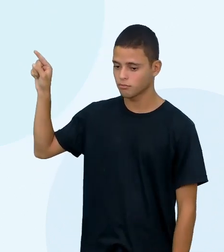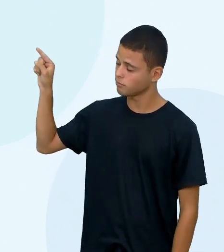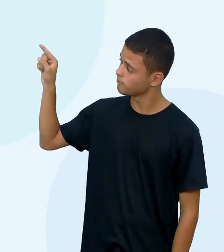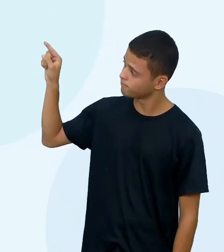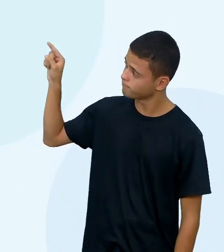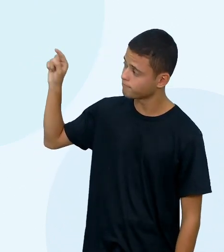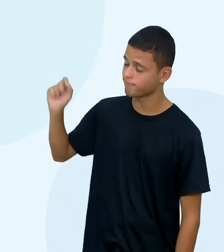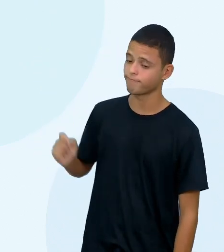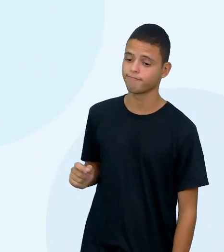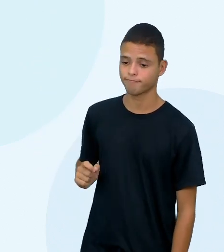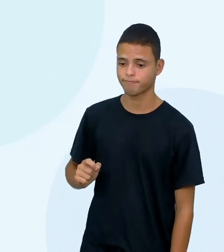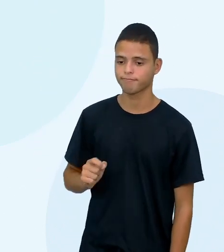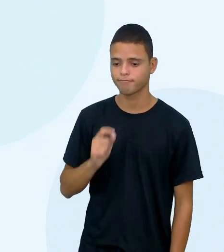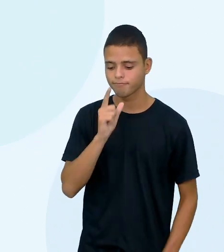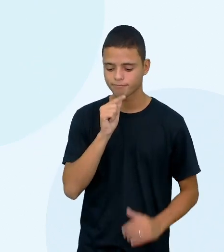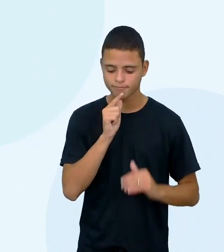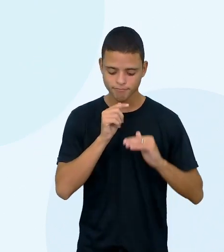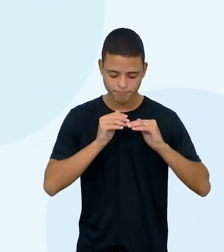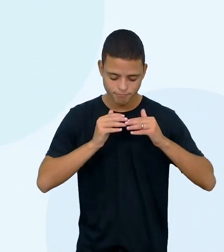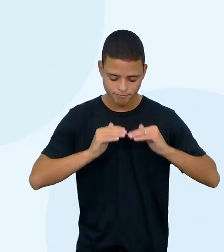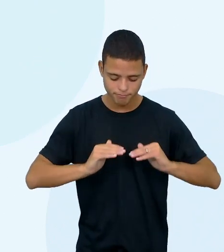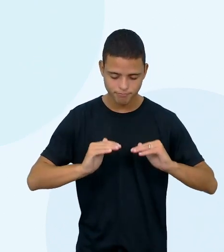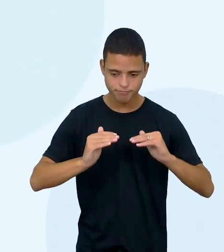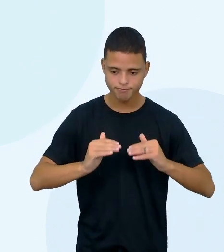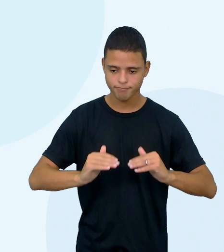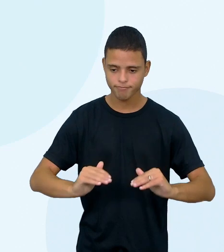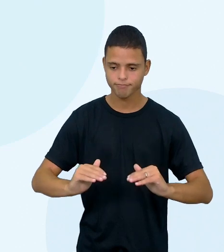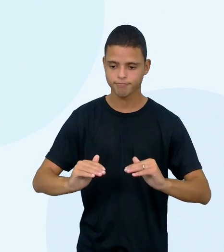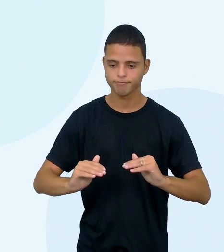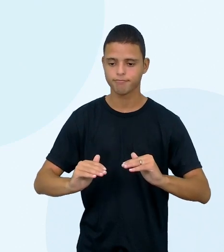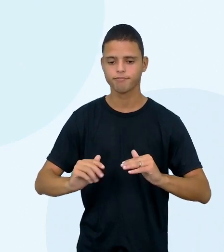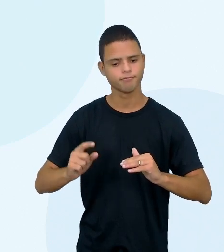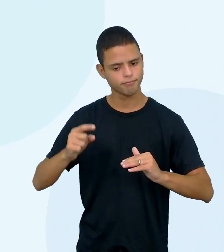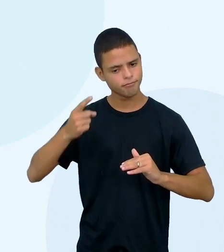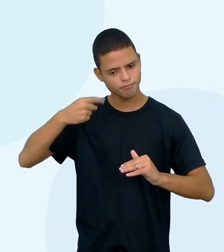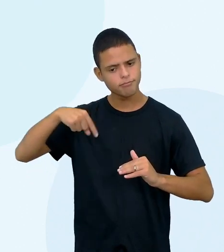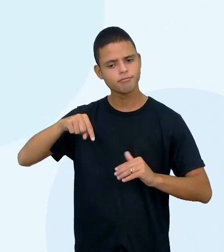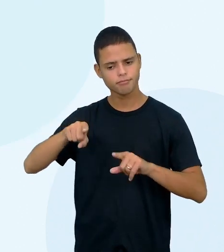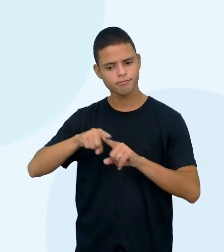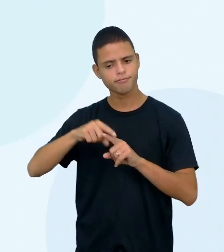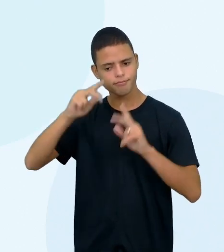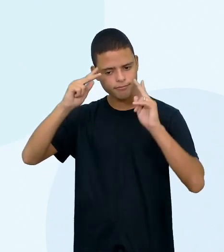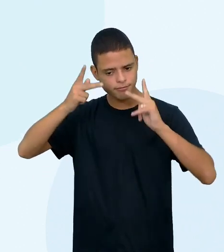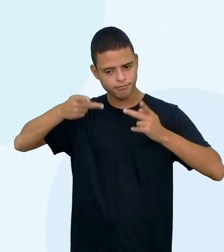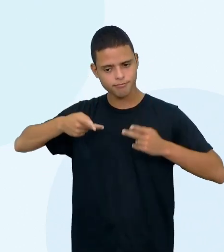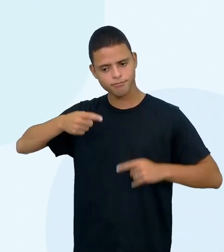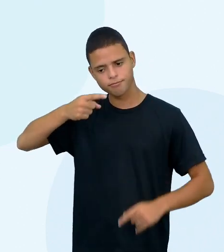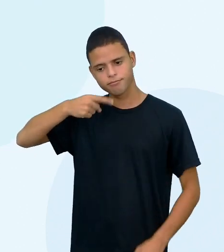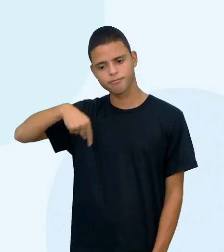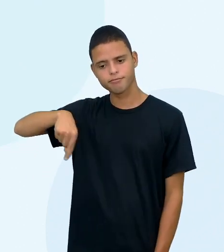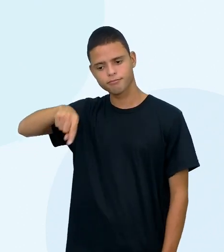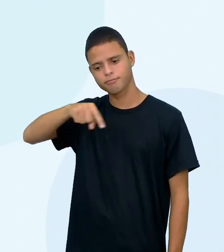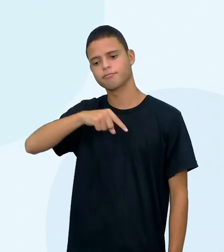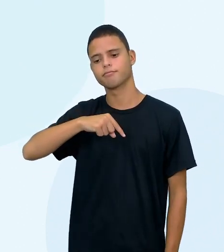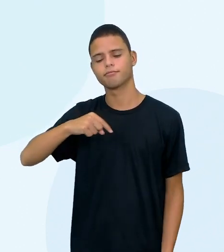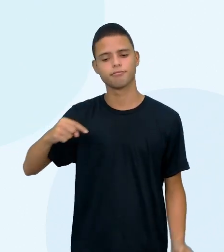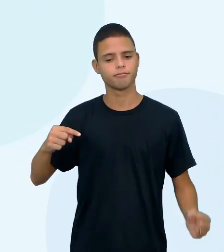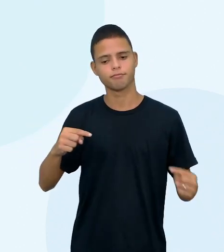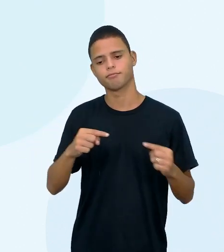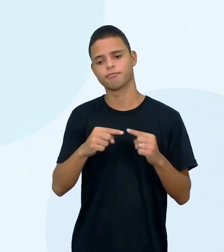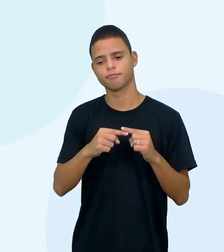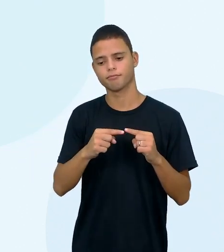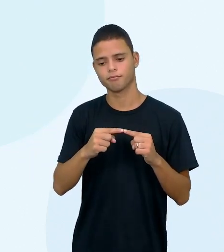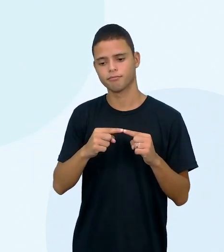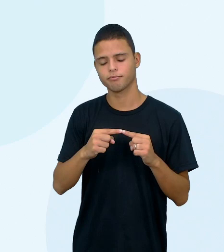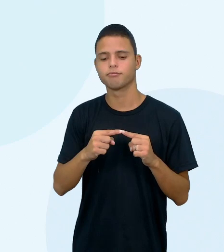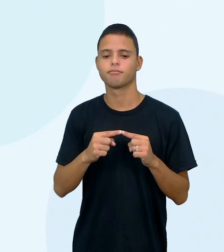do mar, que são os equinodermos, mas nós mesmos, né, os seres humanos, por exemplo, né, que a gente faz parte ali, por exemplo, do grupo